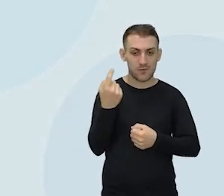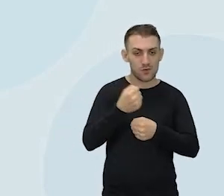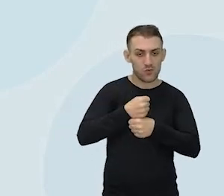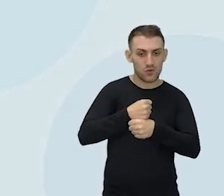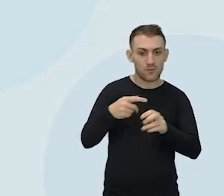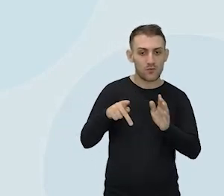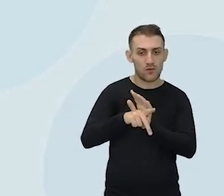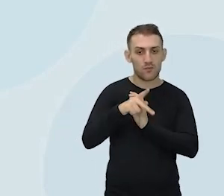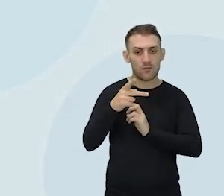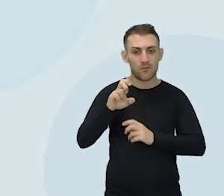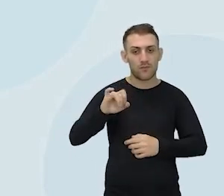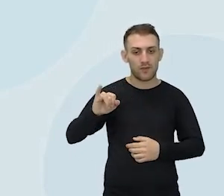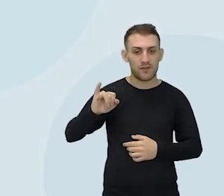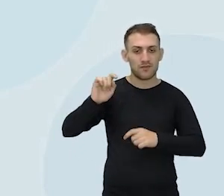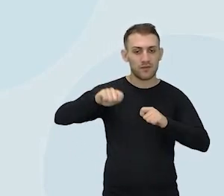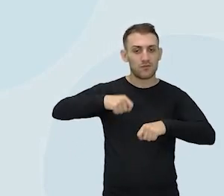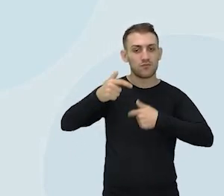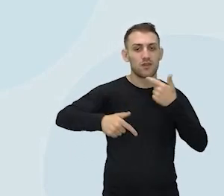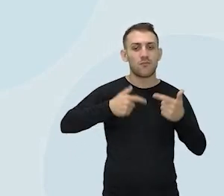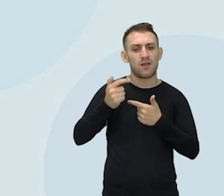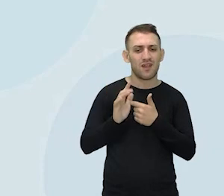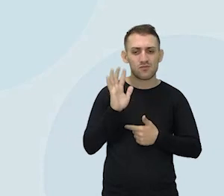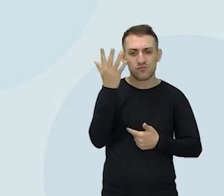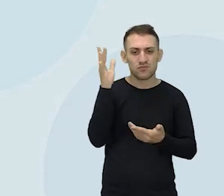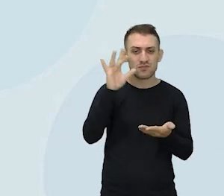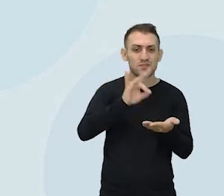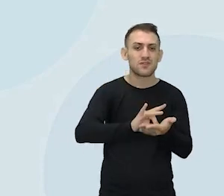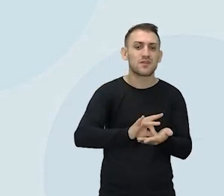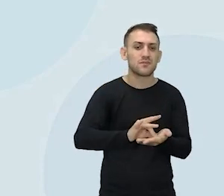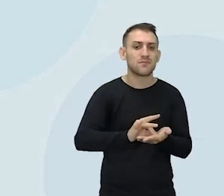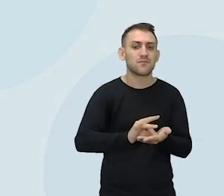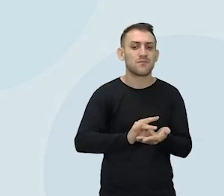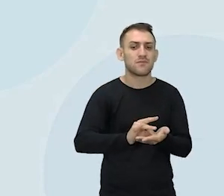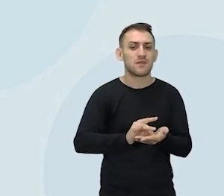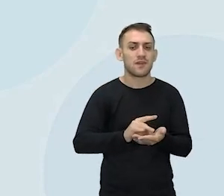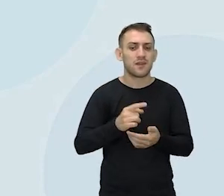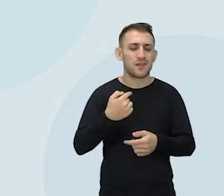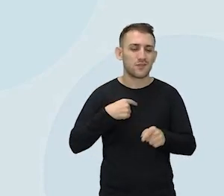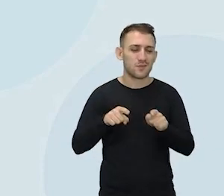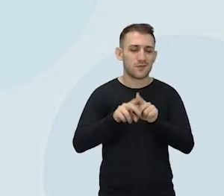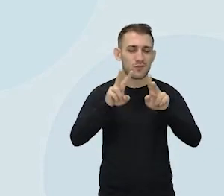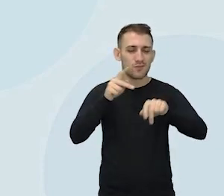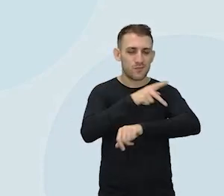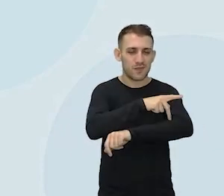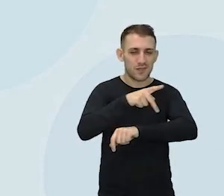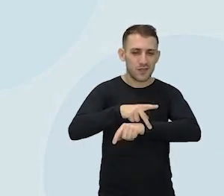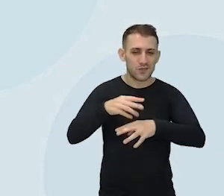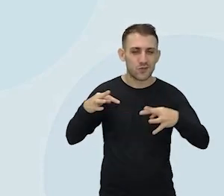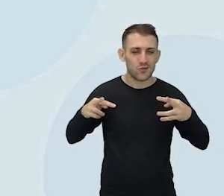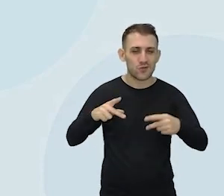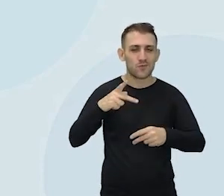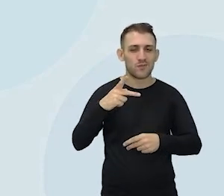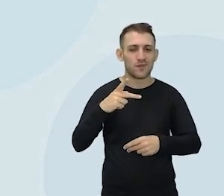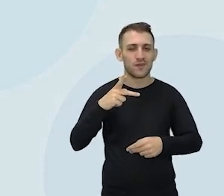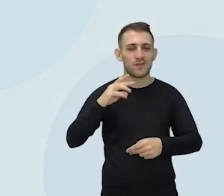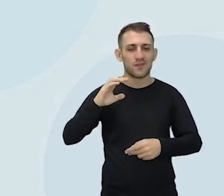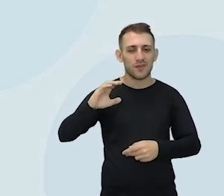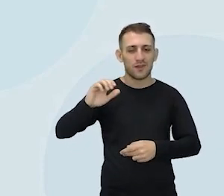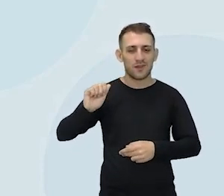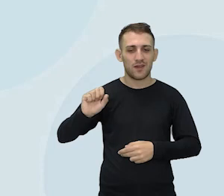PEI, para o trabalho acontecer, para mim, a parte pedagógica de todos os PCAs,